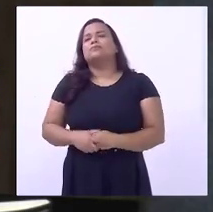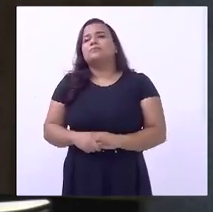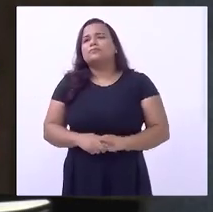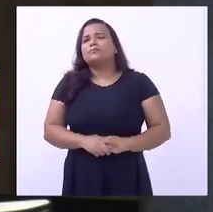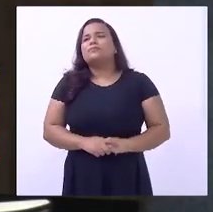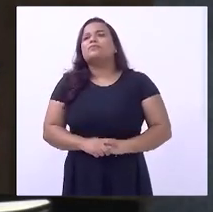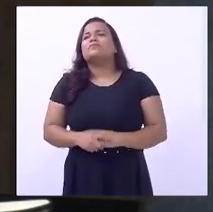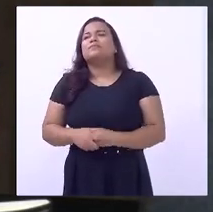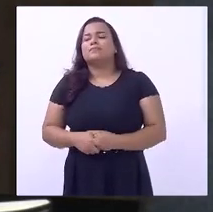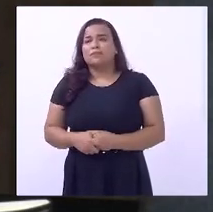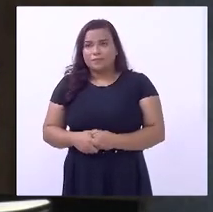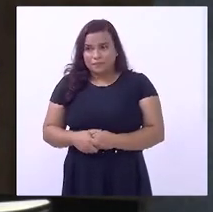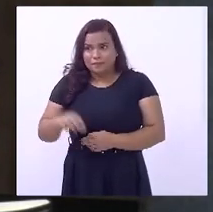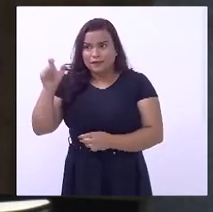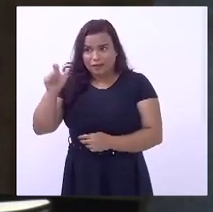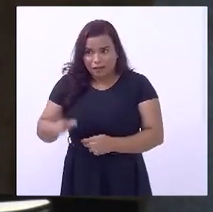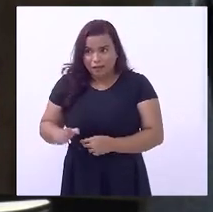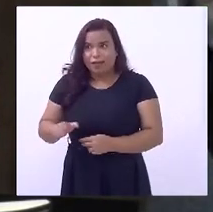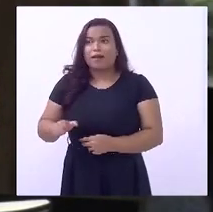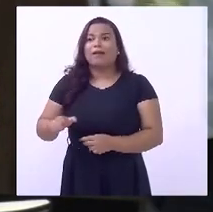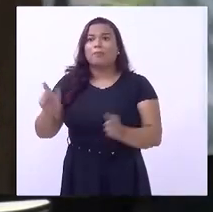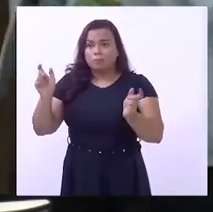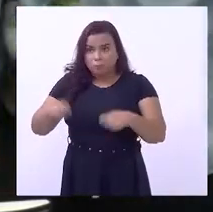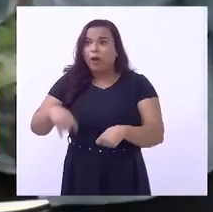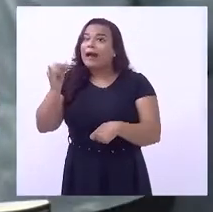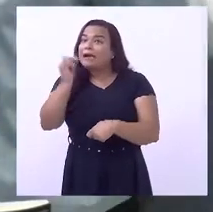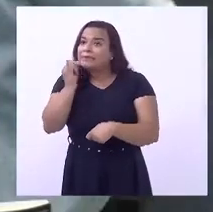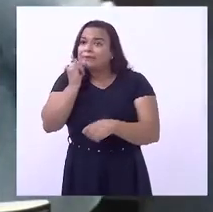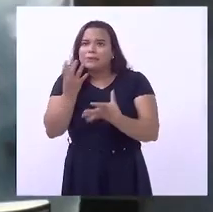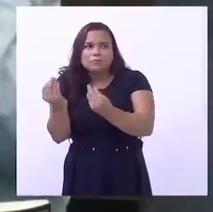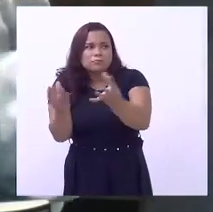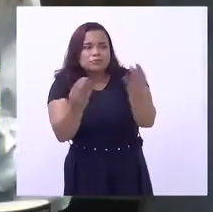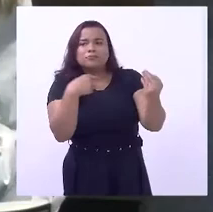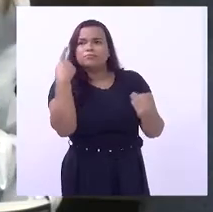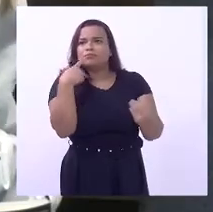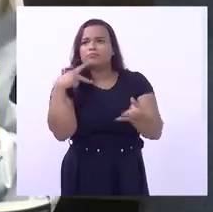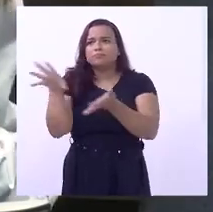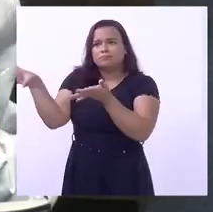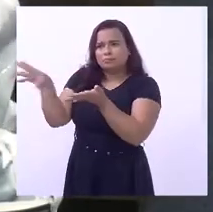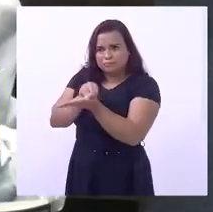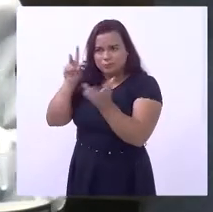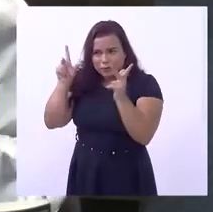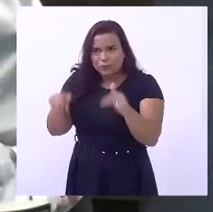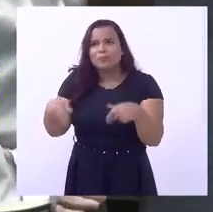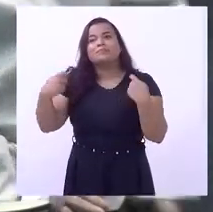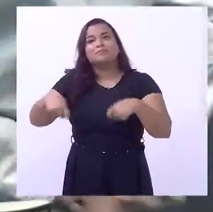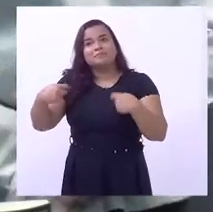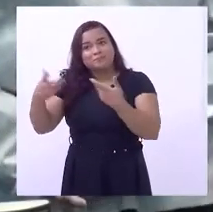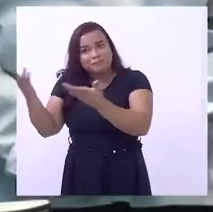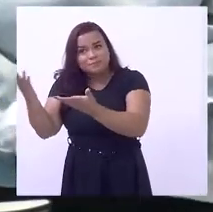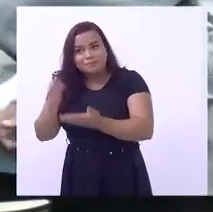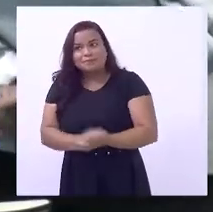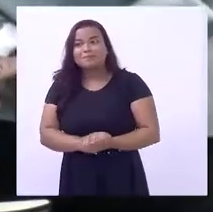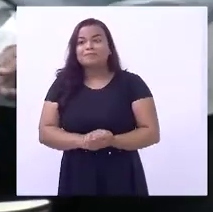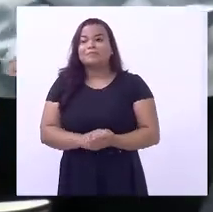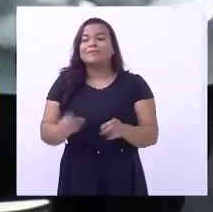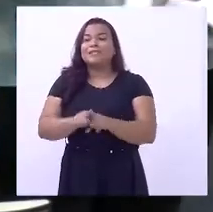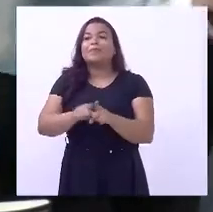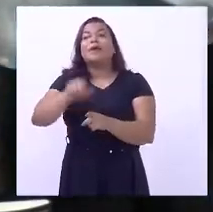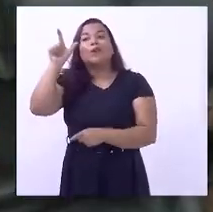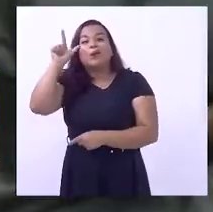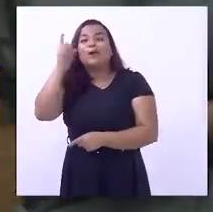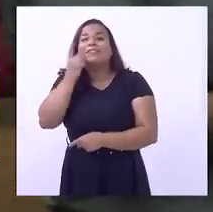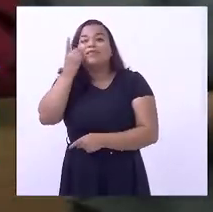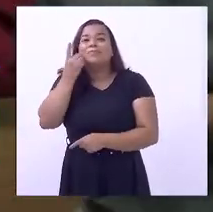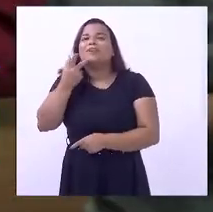que deveria até ser espelho para muitos parlamentares. E a deputada Lucinha